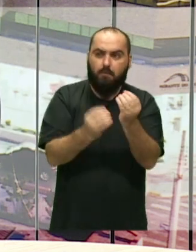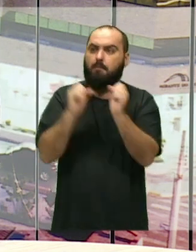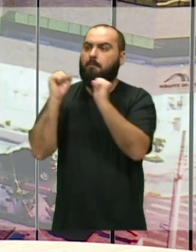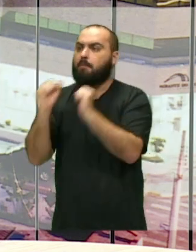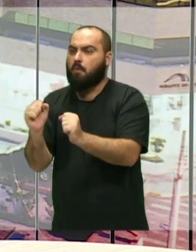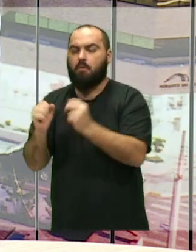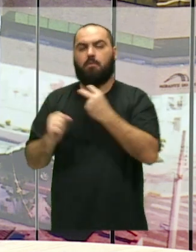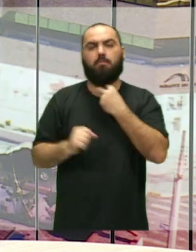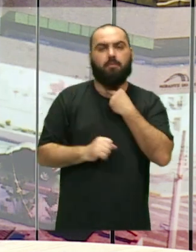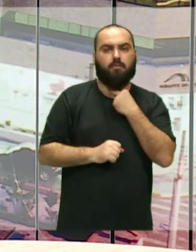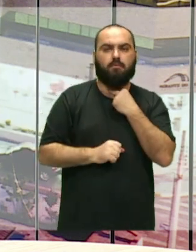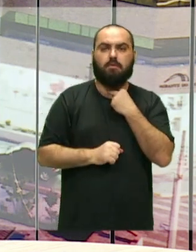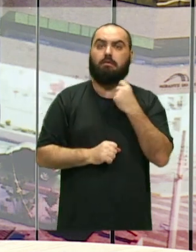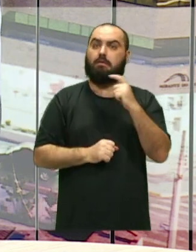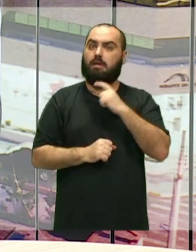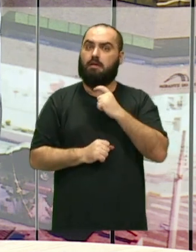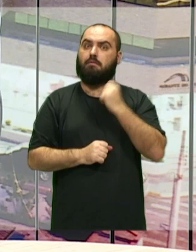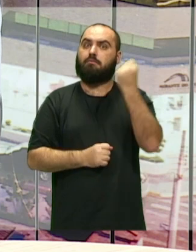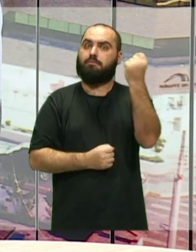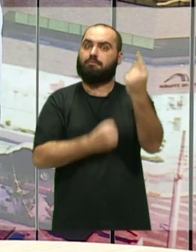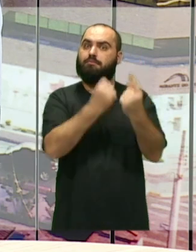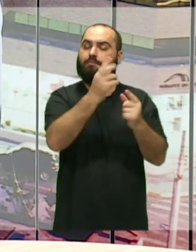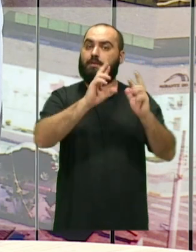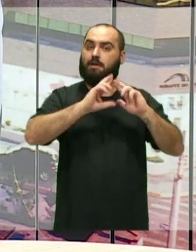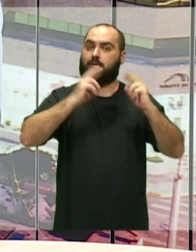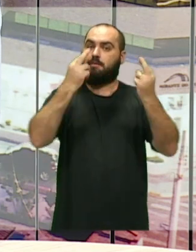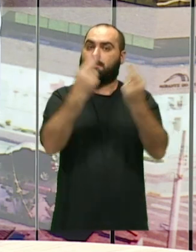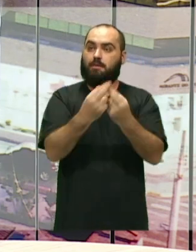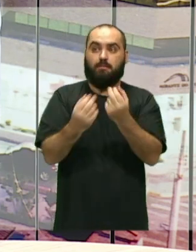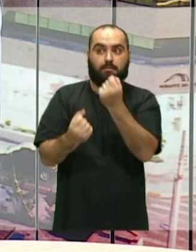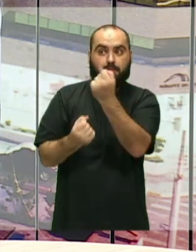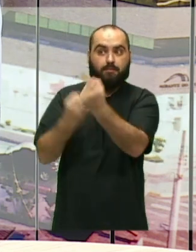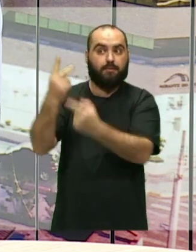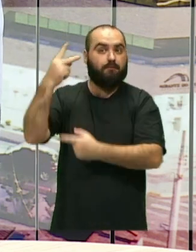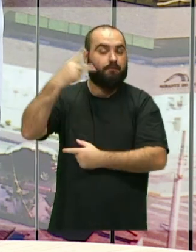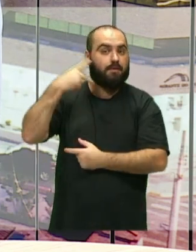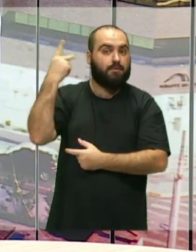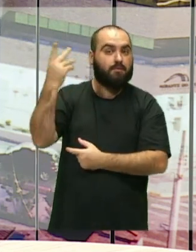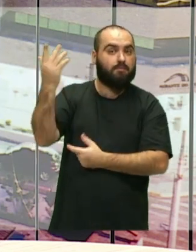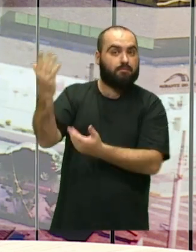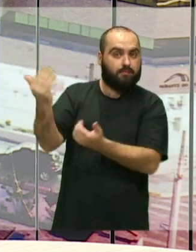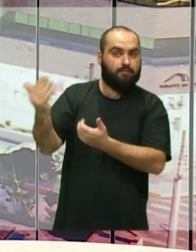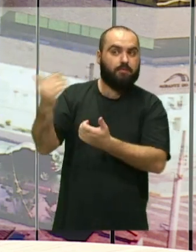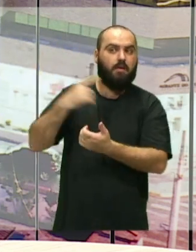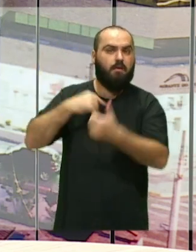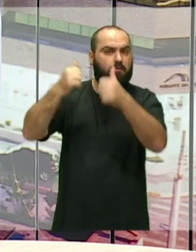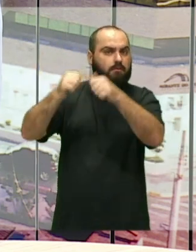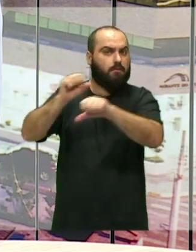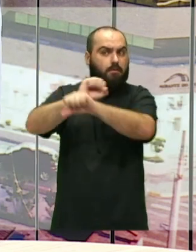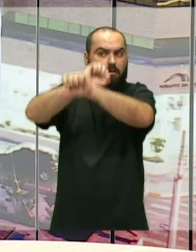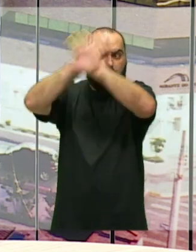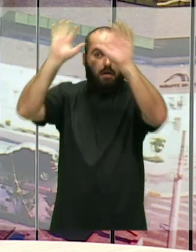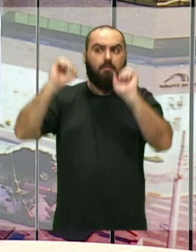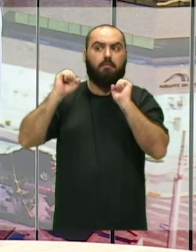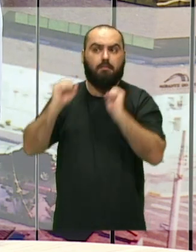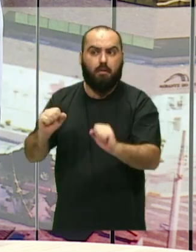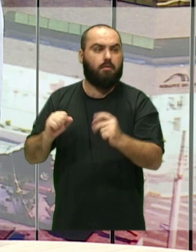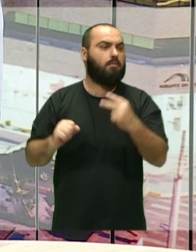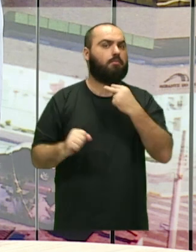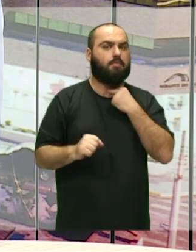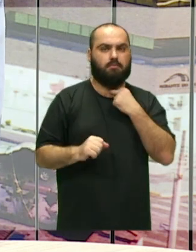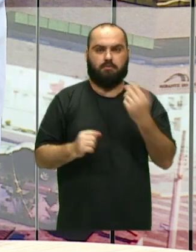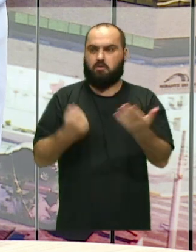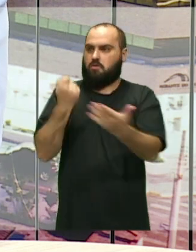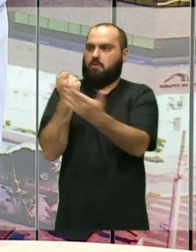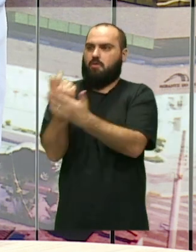o que não pode chegar alguns casos agora até numa reunião com alguns vereadores Mirins Nós deixamos muito claro para eles o que podia o que não podiam se não poderia